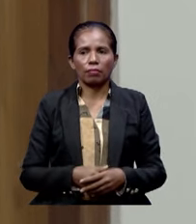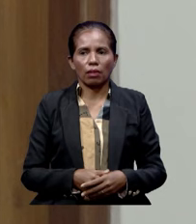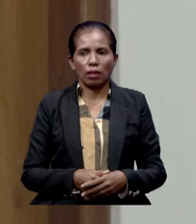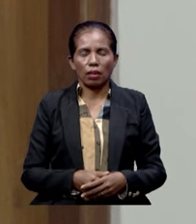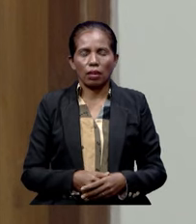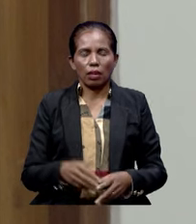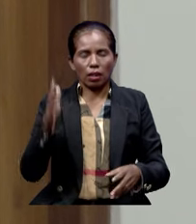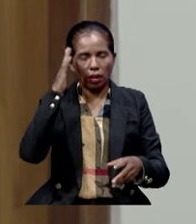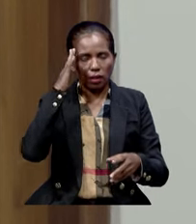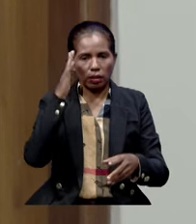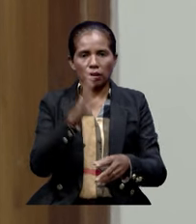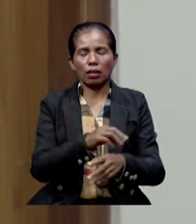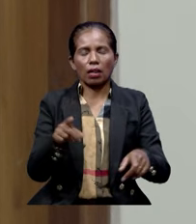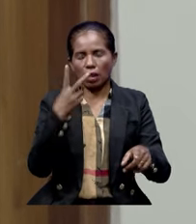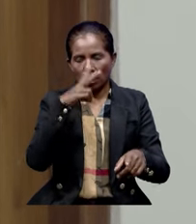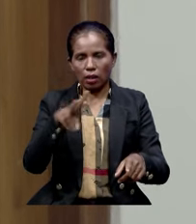considera anesan